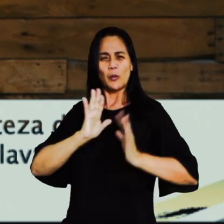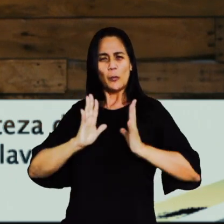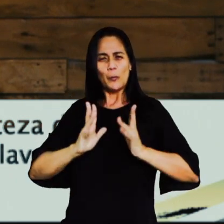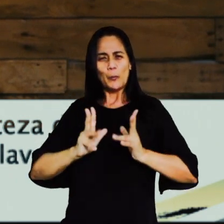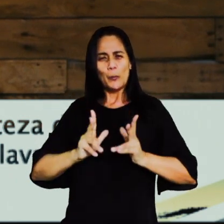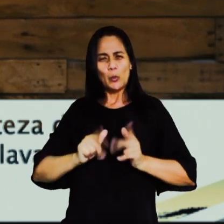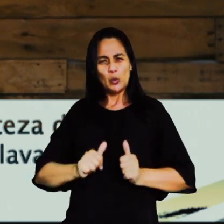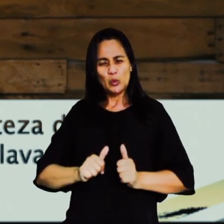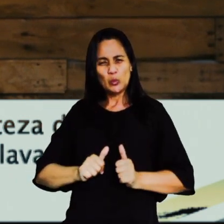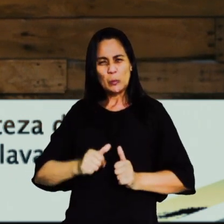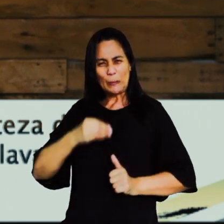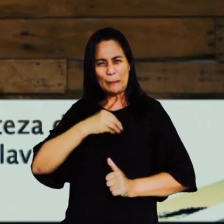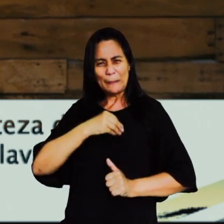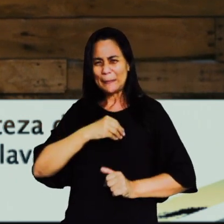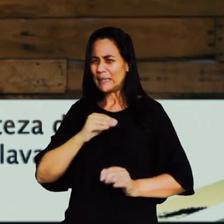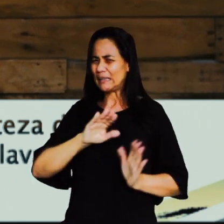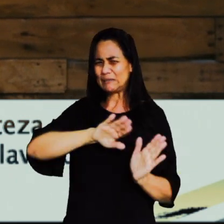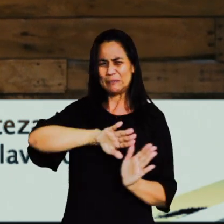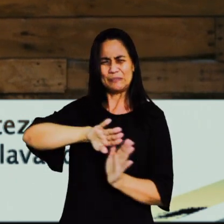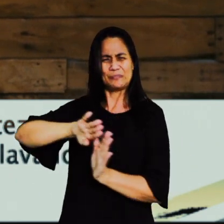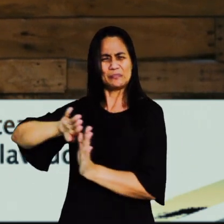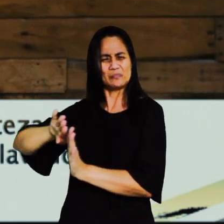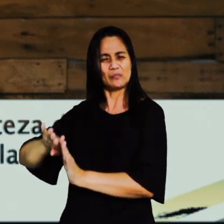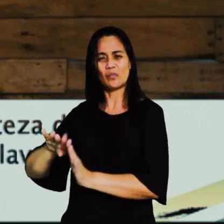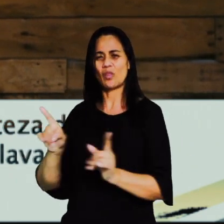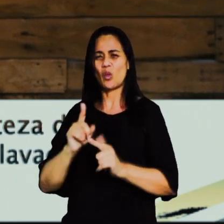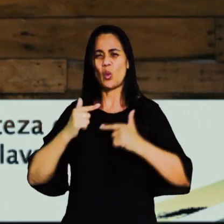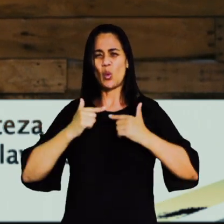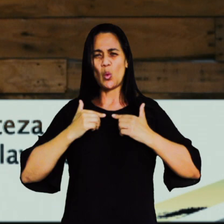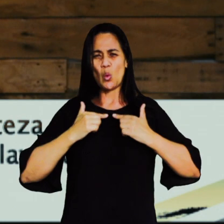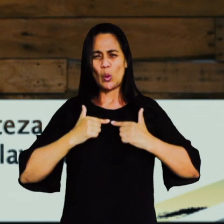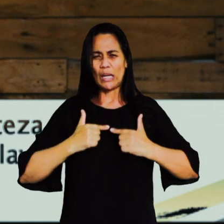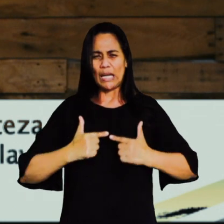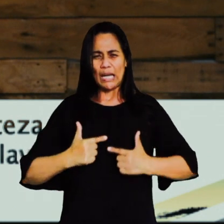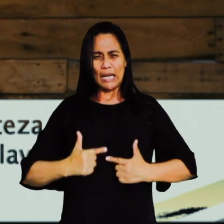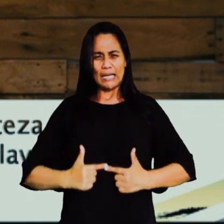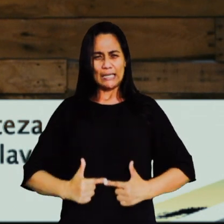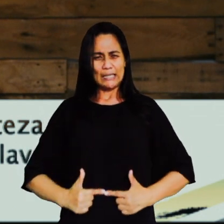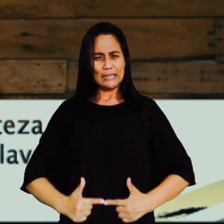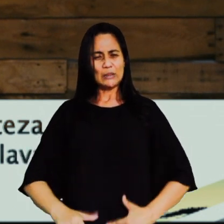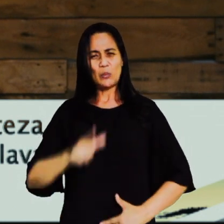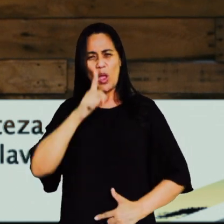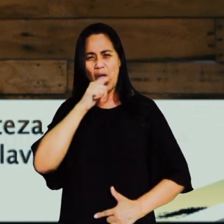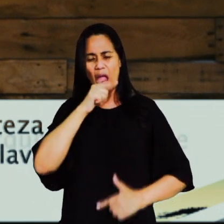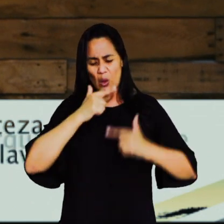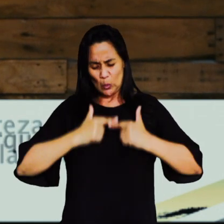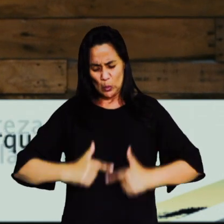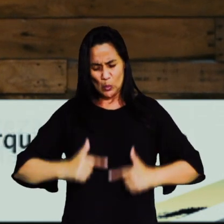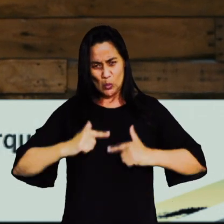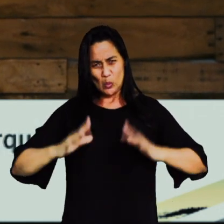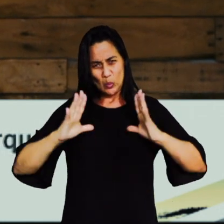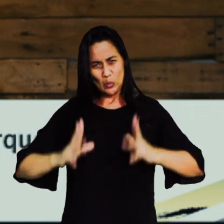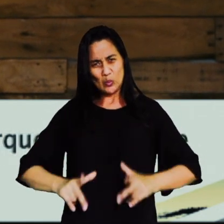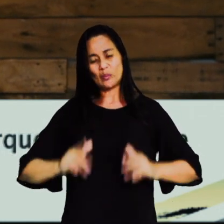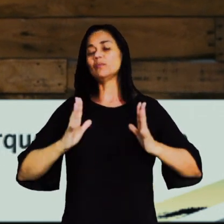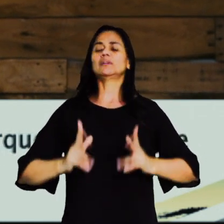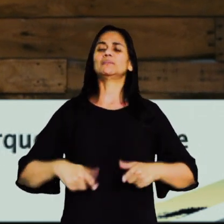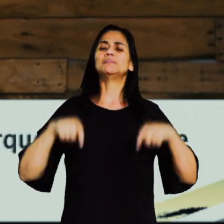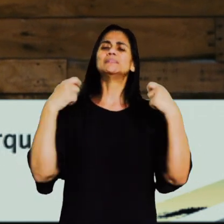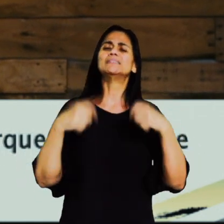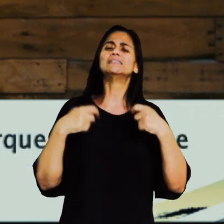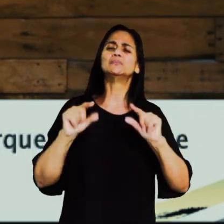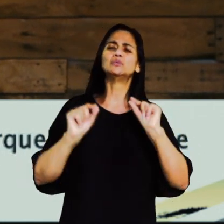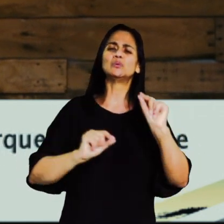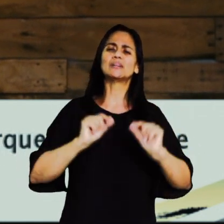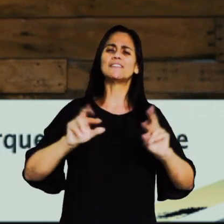má consciência e o corpo lavado com água limpa, retenhamos firmes a confissão da